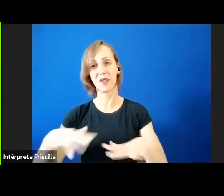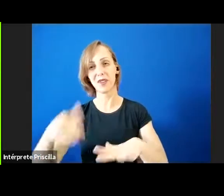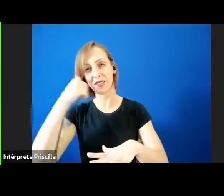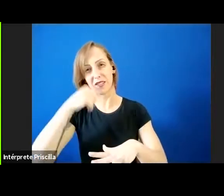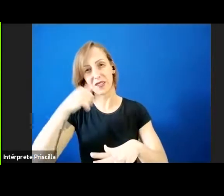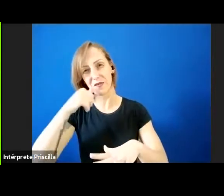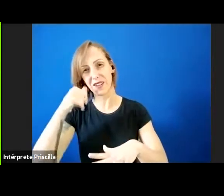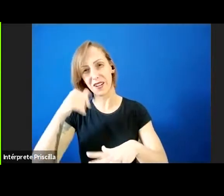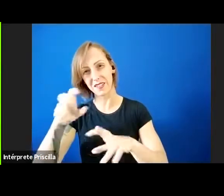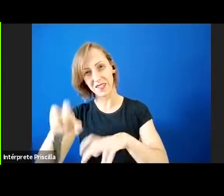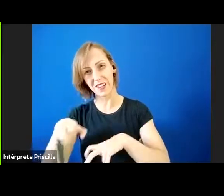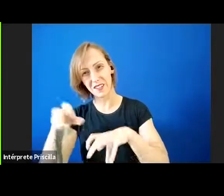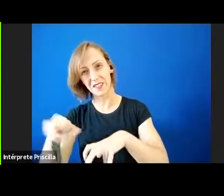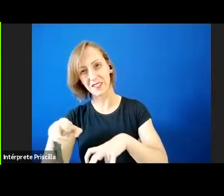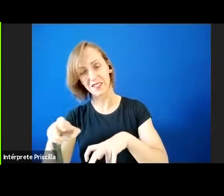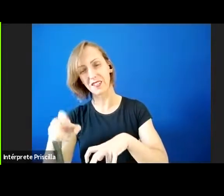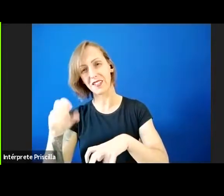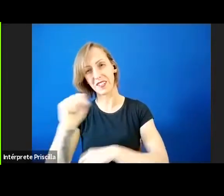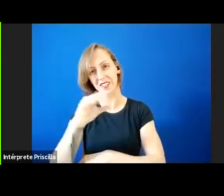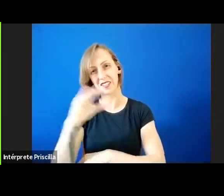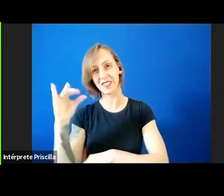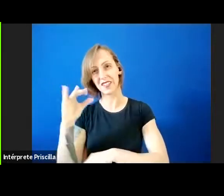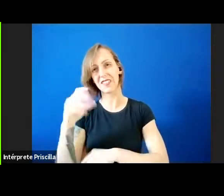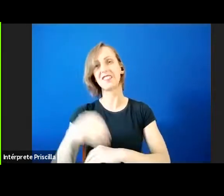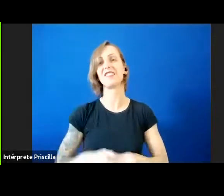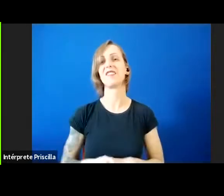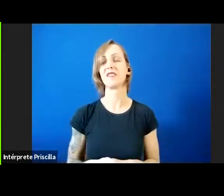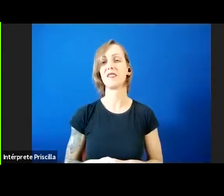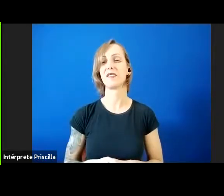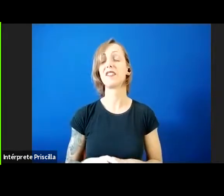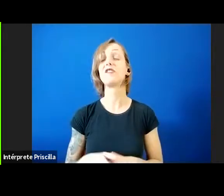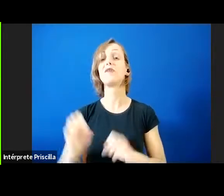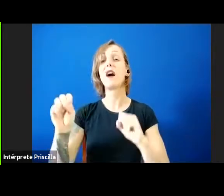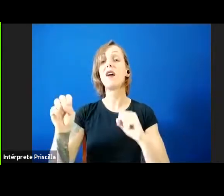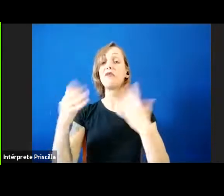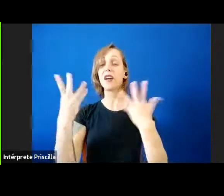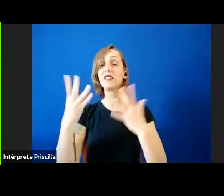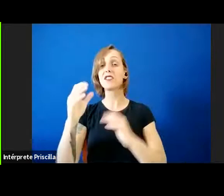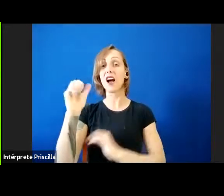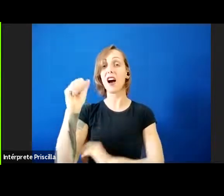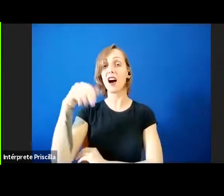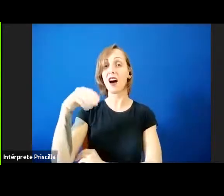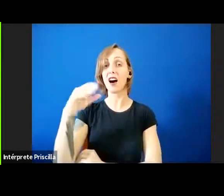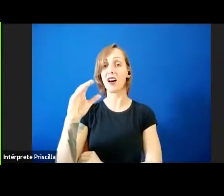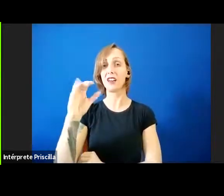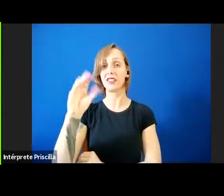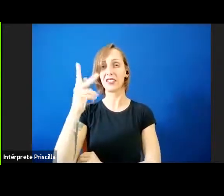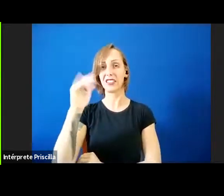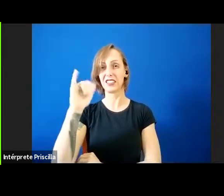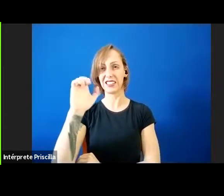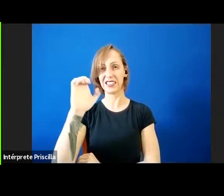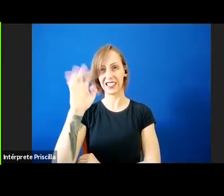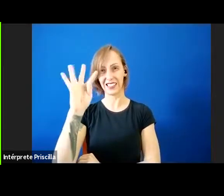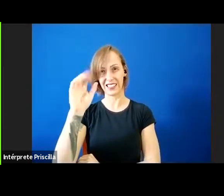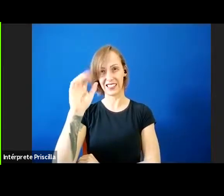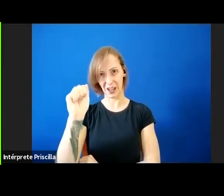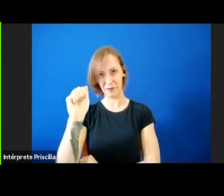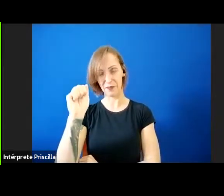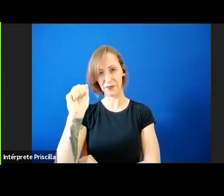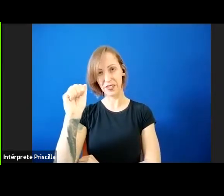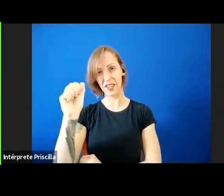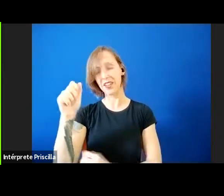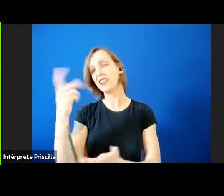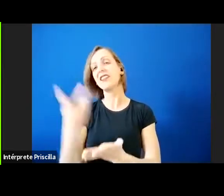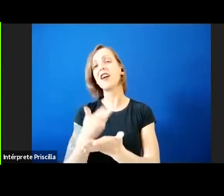Catarina, na festa de Anchieta. A festa de Anchieta era a festa das sementes crioulas, que aconteceram em várias